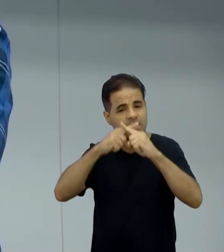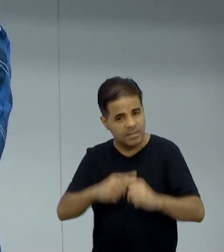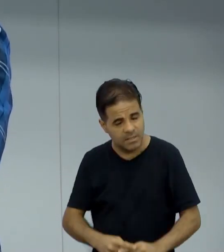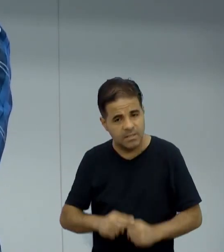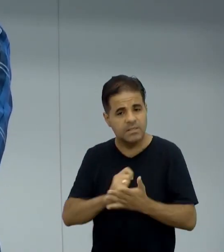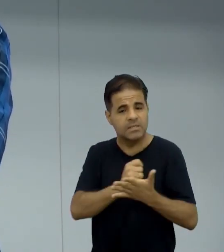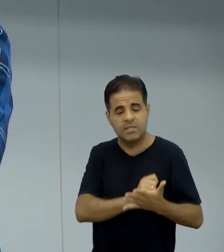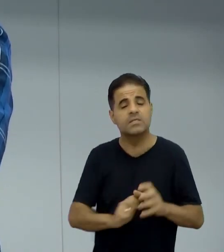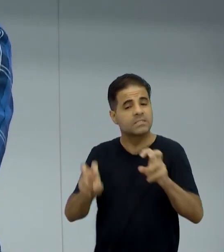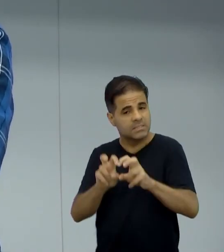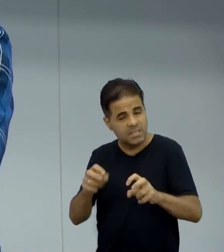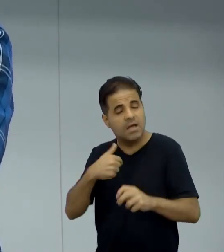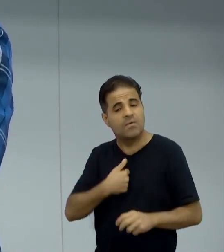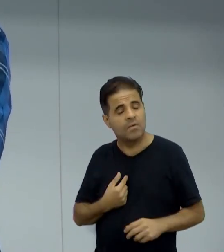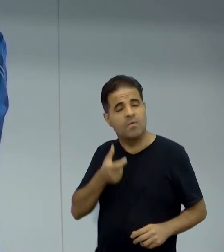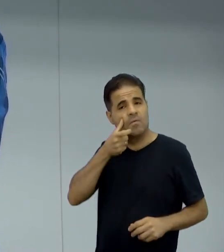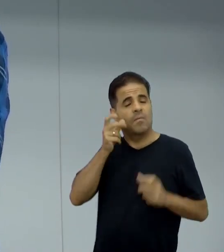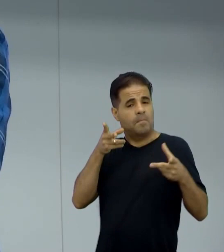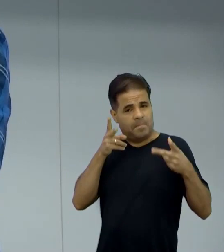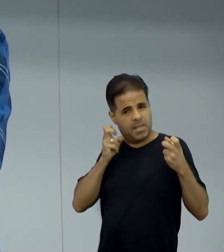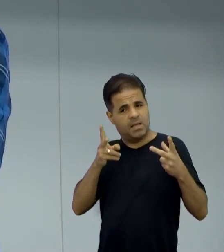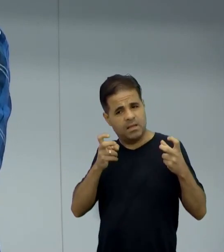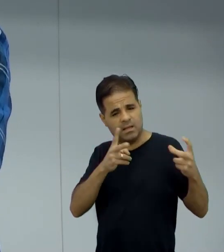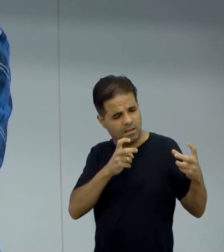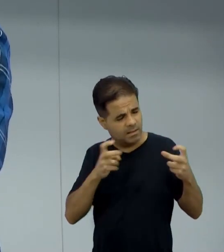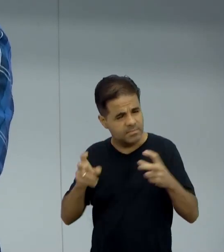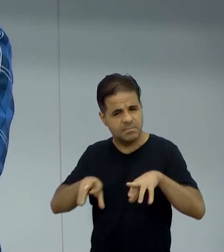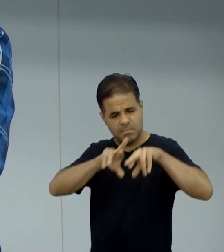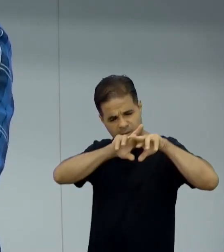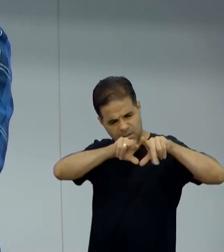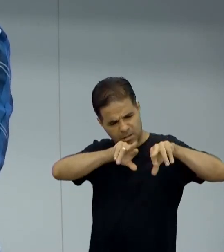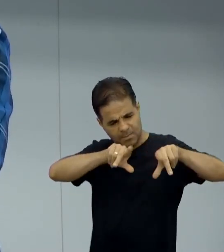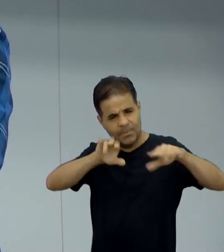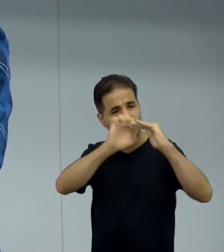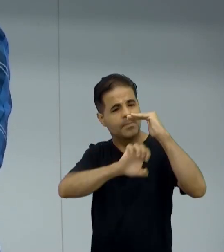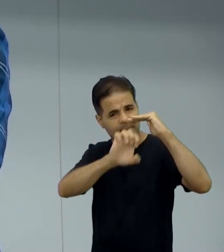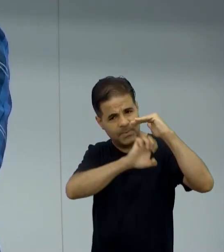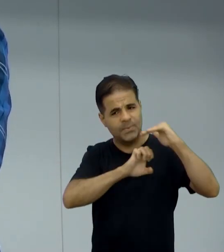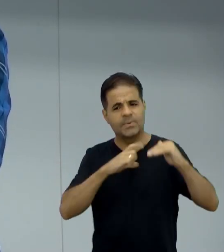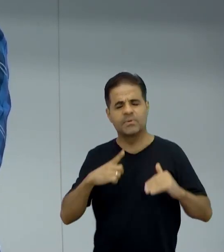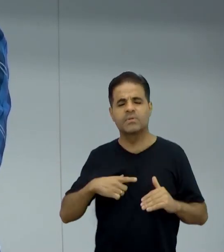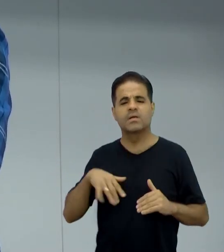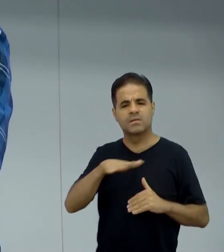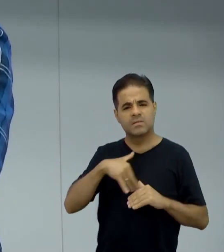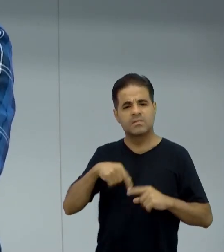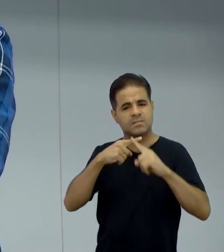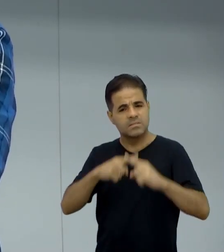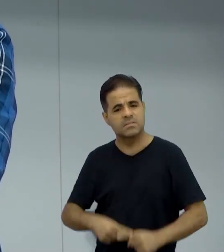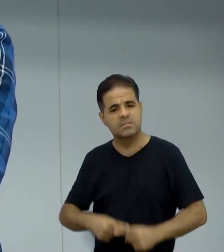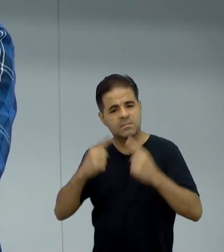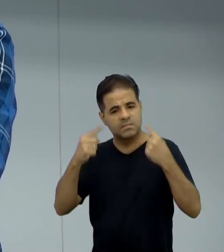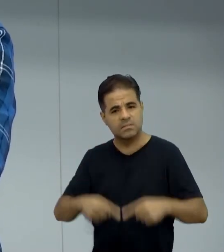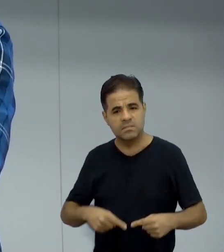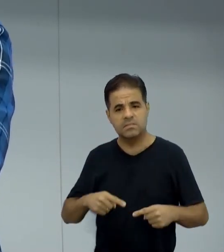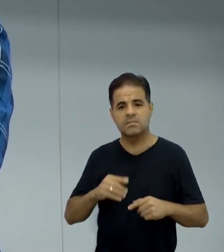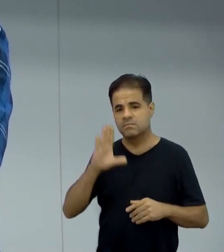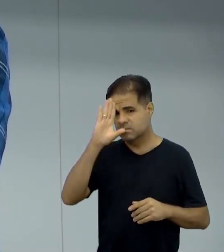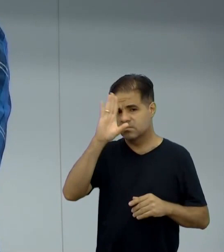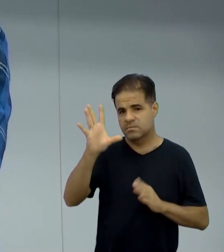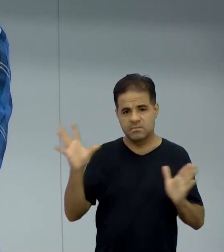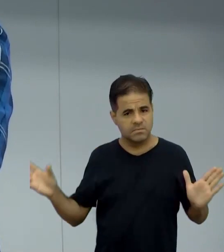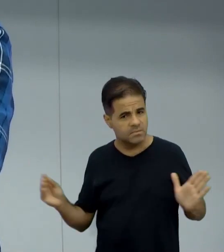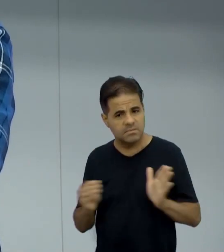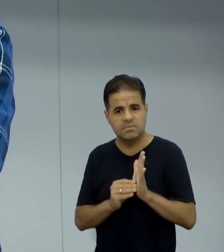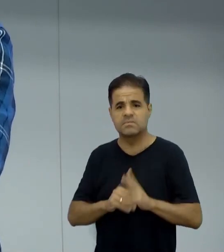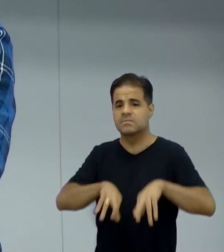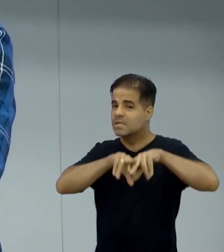eu percebi que dentre as diversas empresas que nós temos aí do ramo de jogos, o destaque